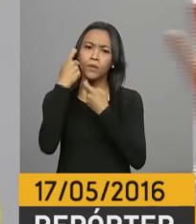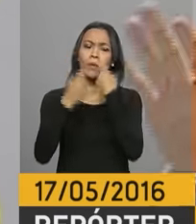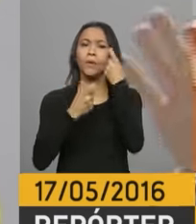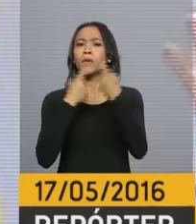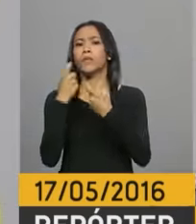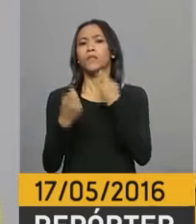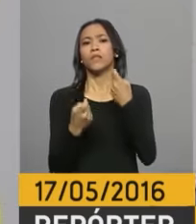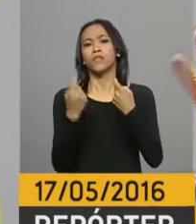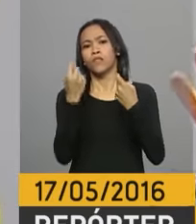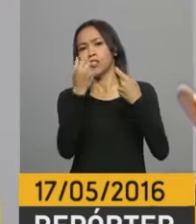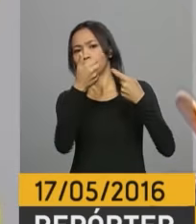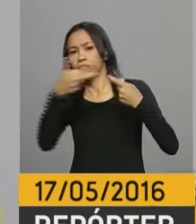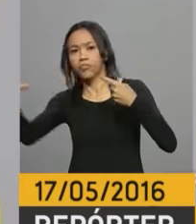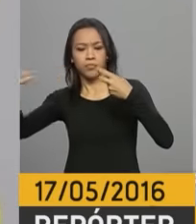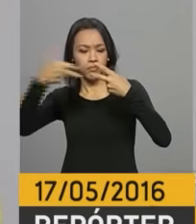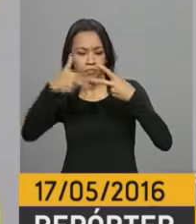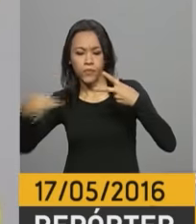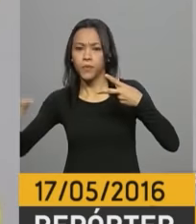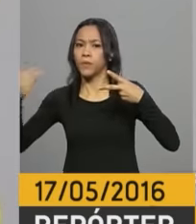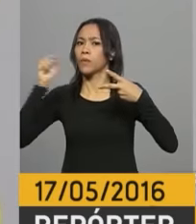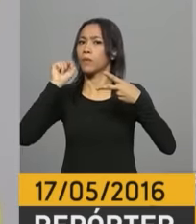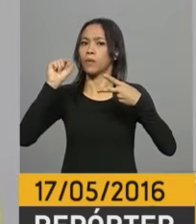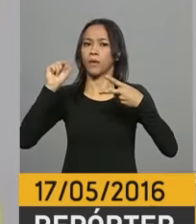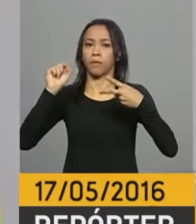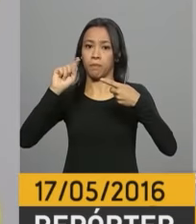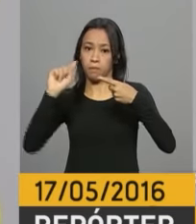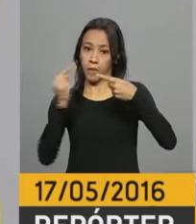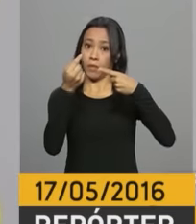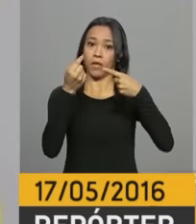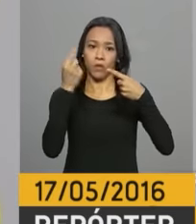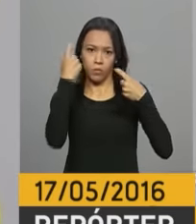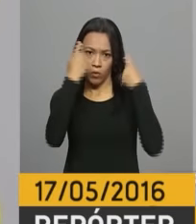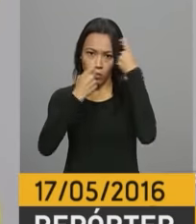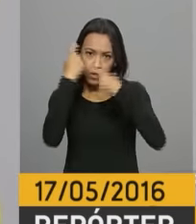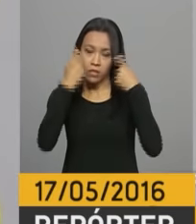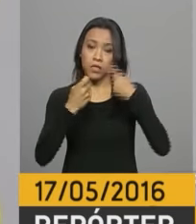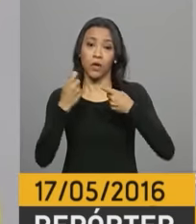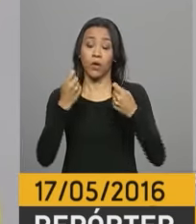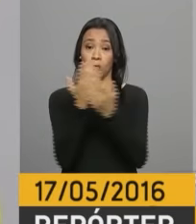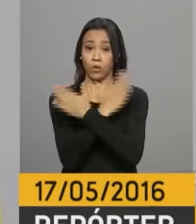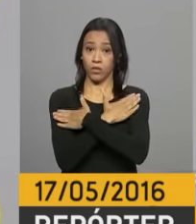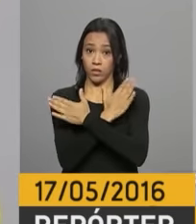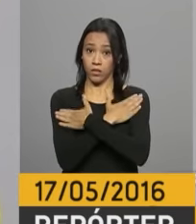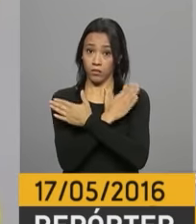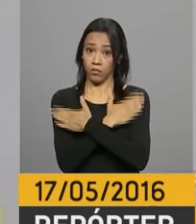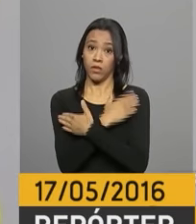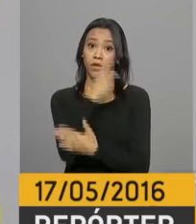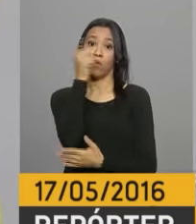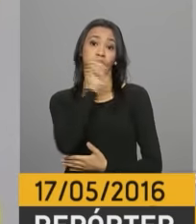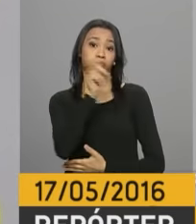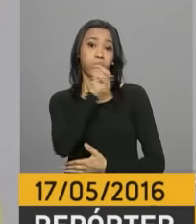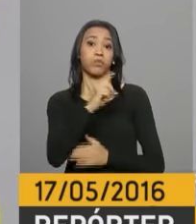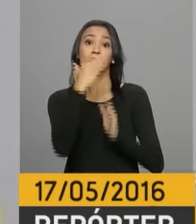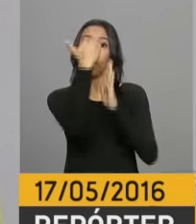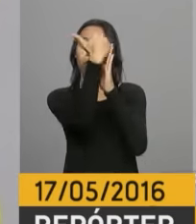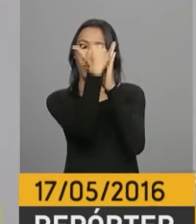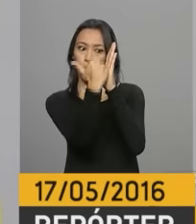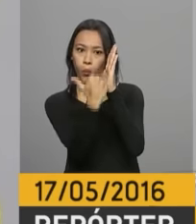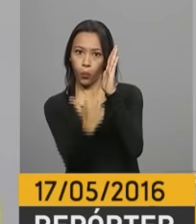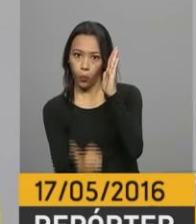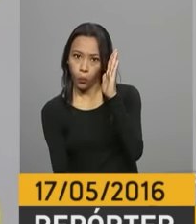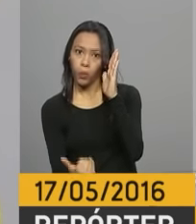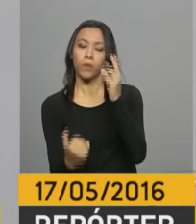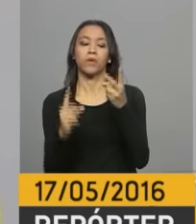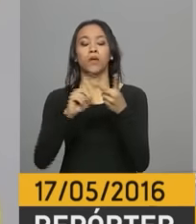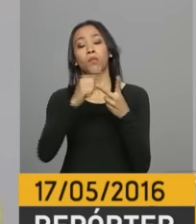preocupações de duas ordens, não é? Em primeiro lugar, o desemprego americano claramente está caindo bastante. Por outro lado,